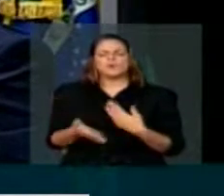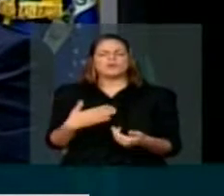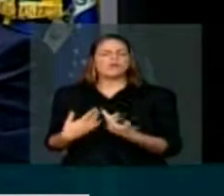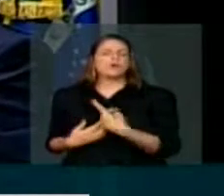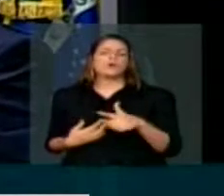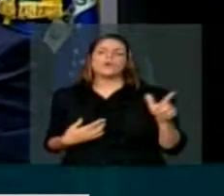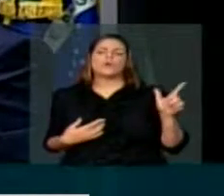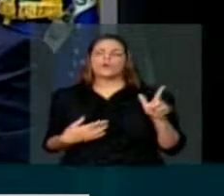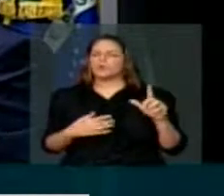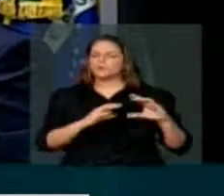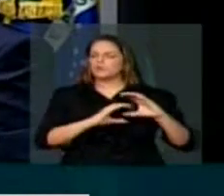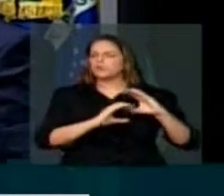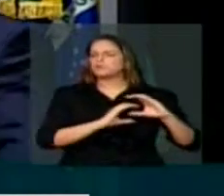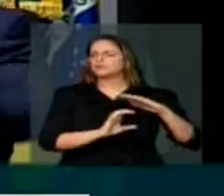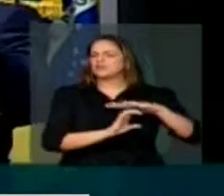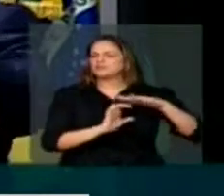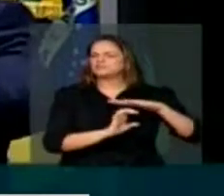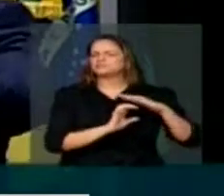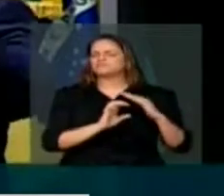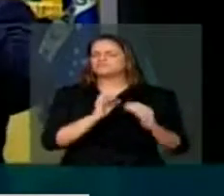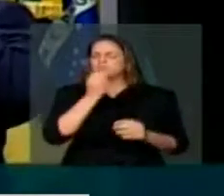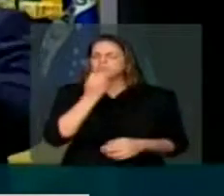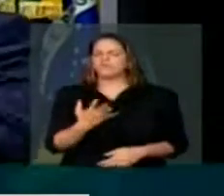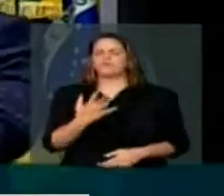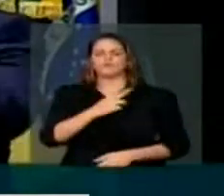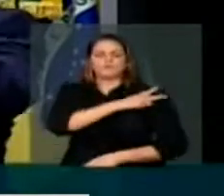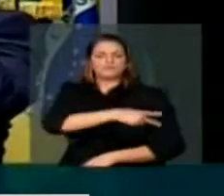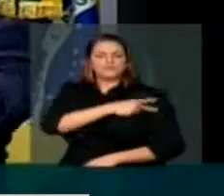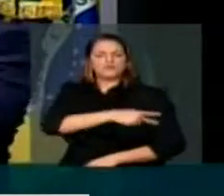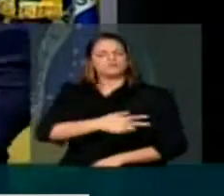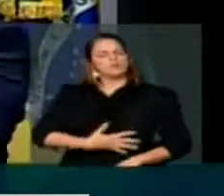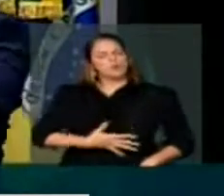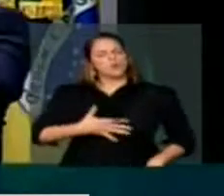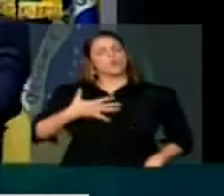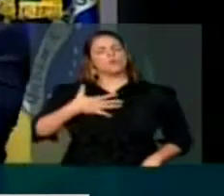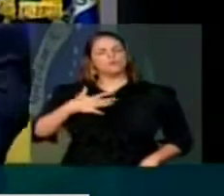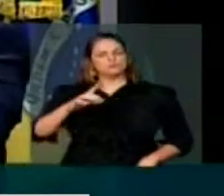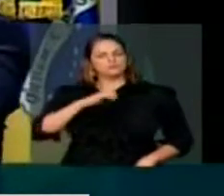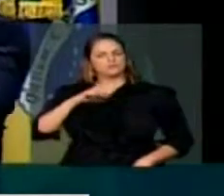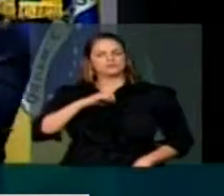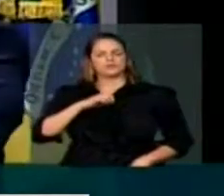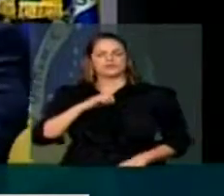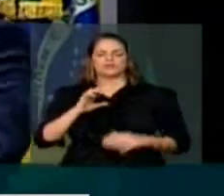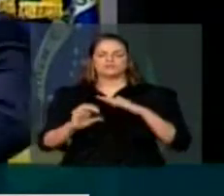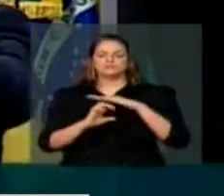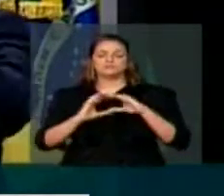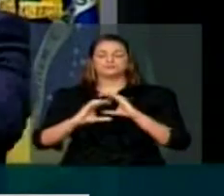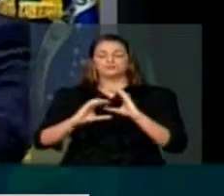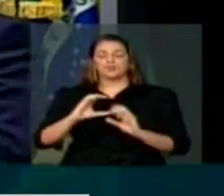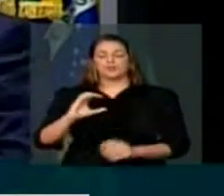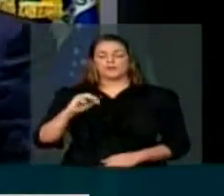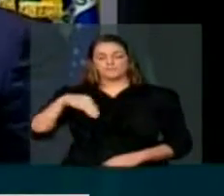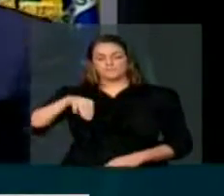um outro sistema de comunicação. O Piauí se orgulha do sistema Meio Norte